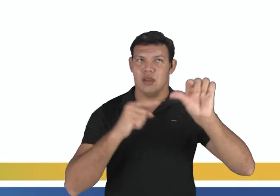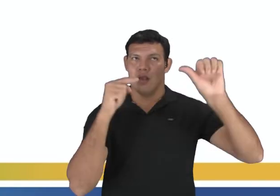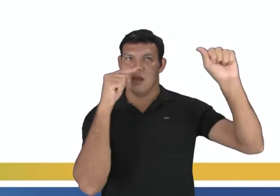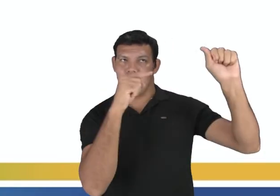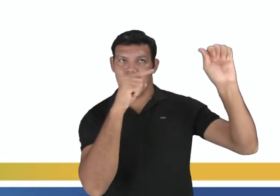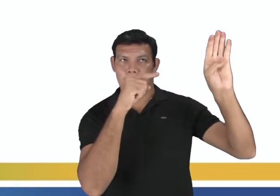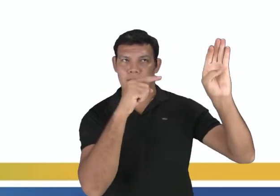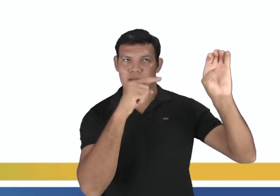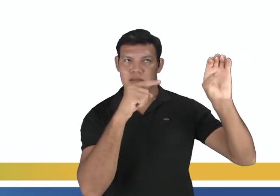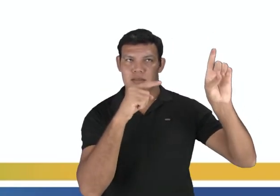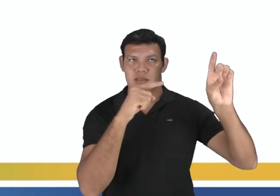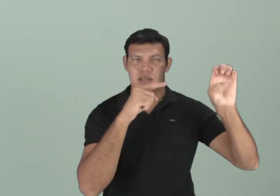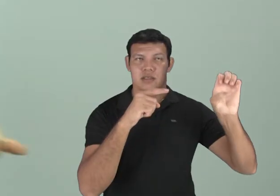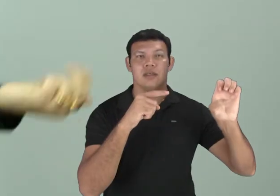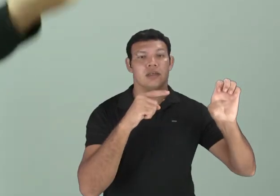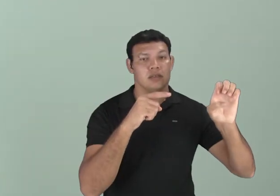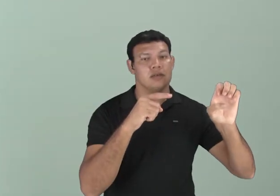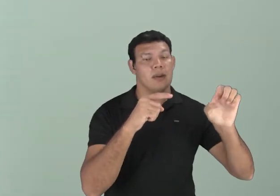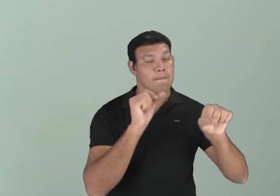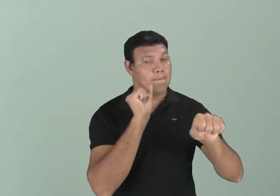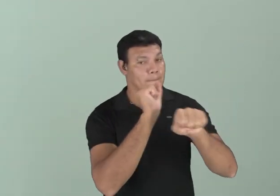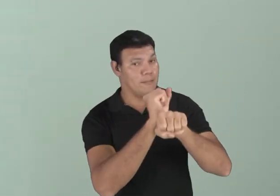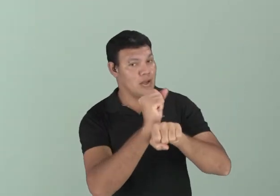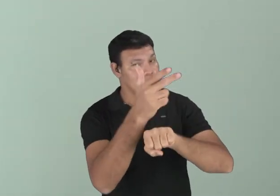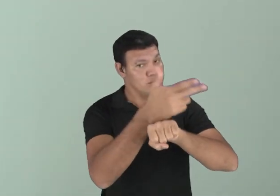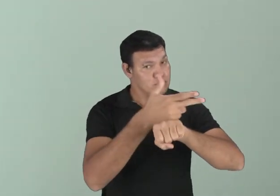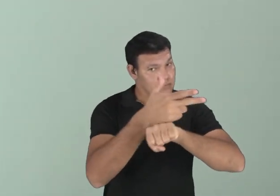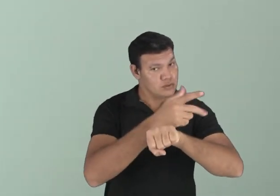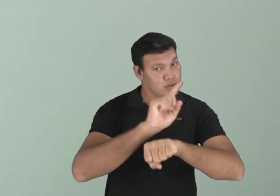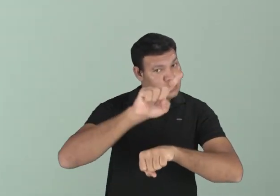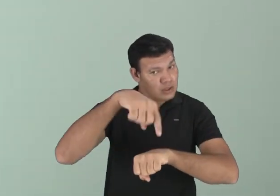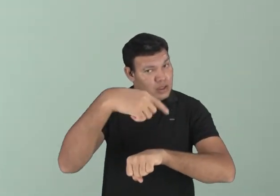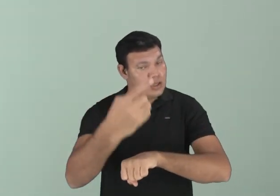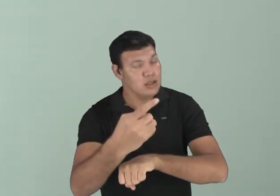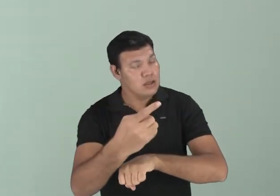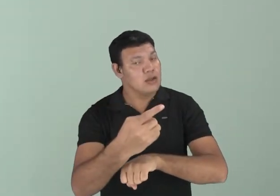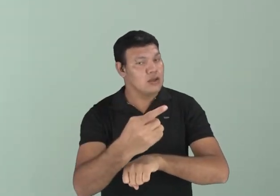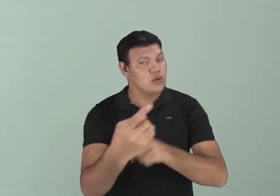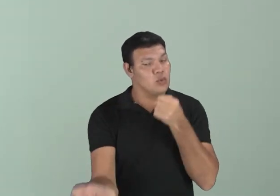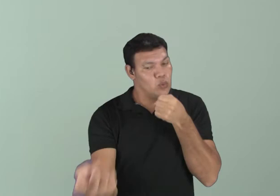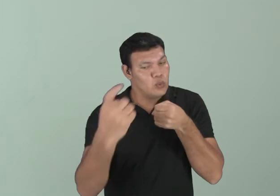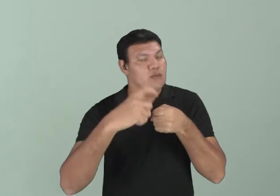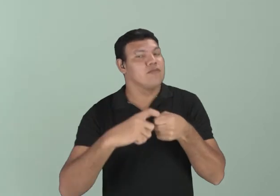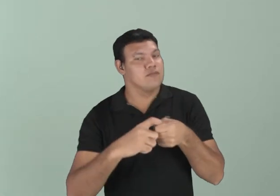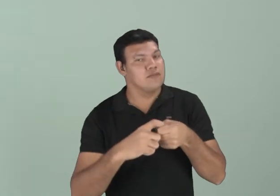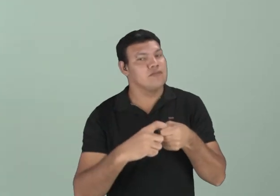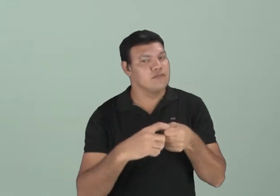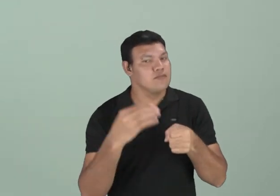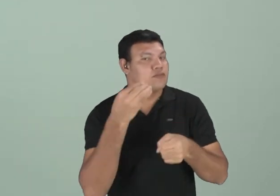pause, tentem sozinhos, aí venham conferir comigo. Beleza?